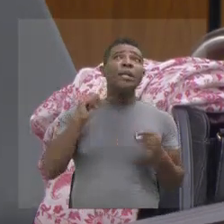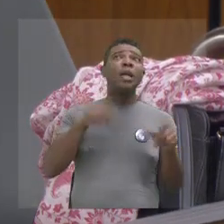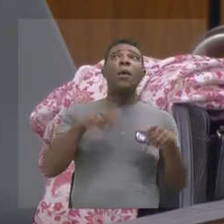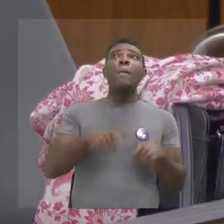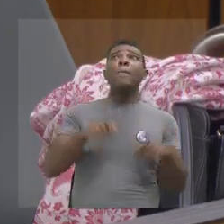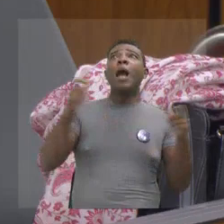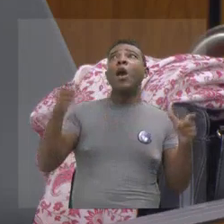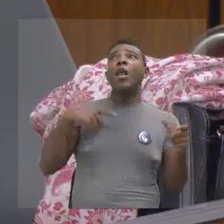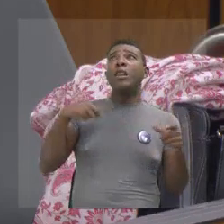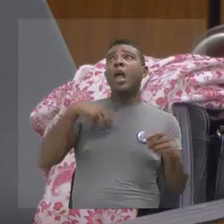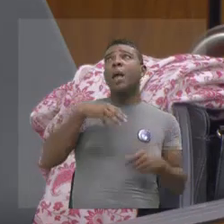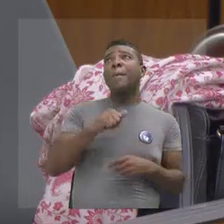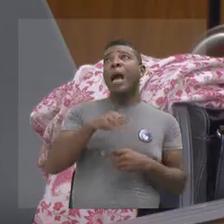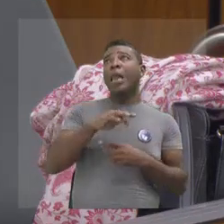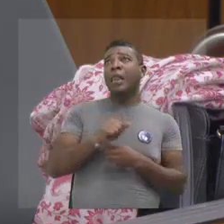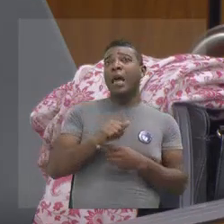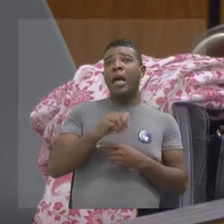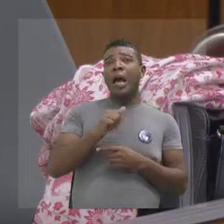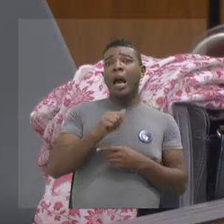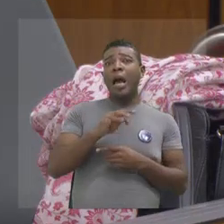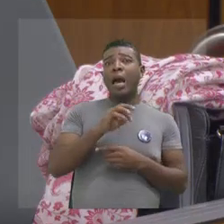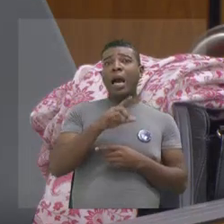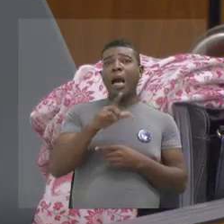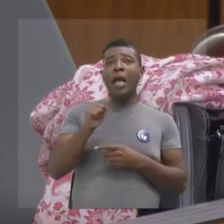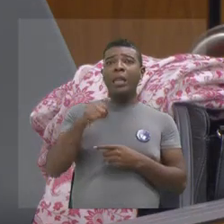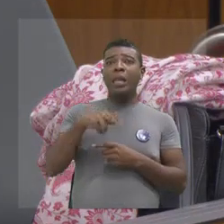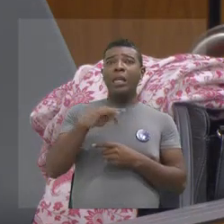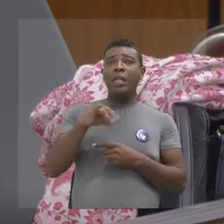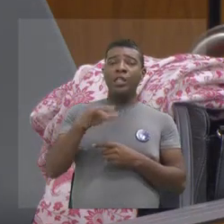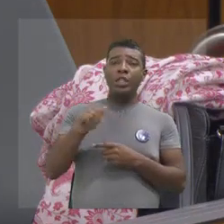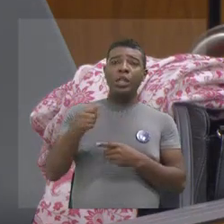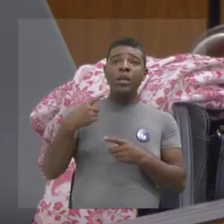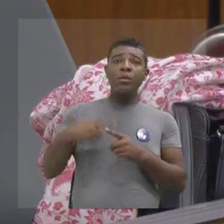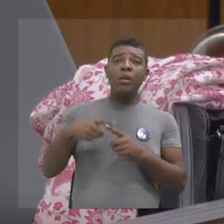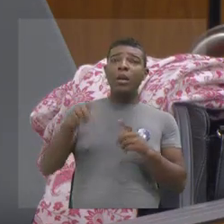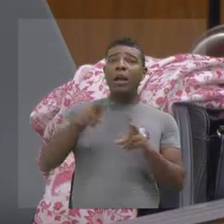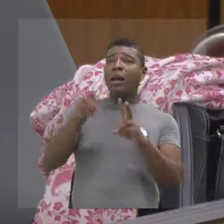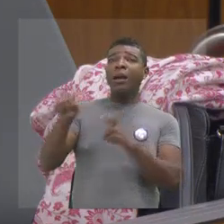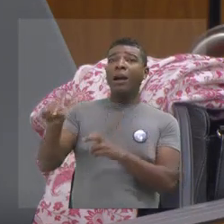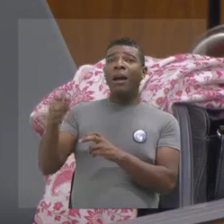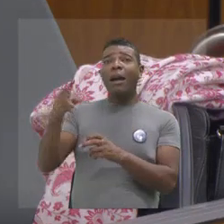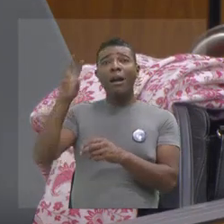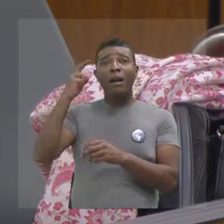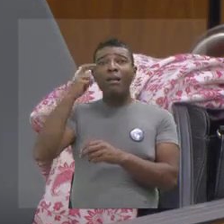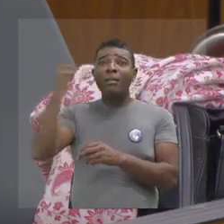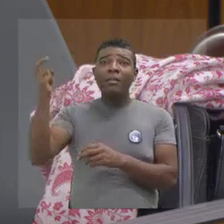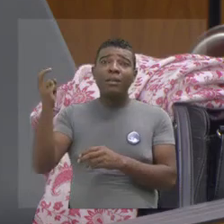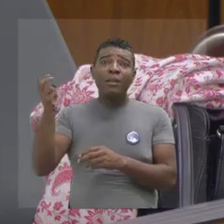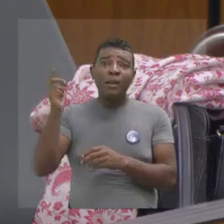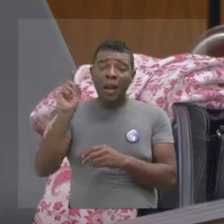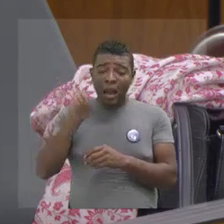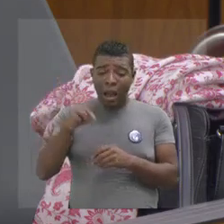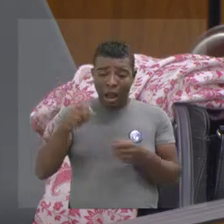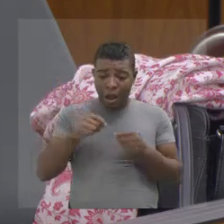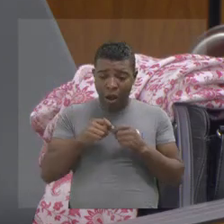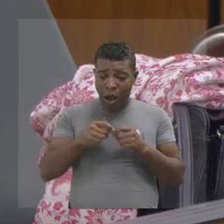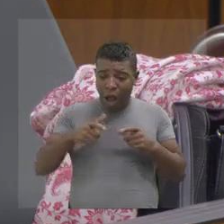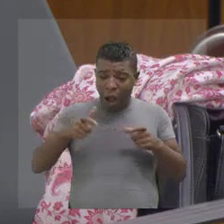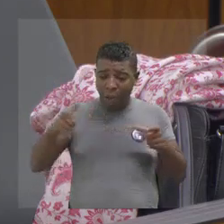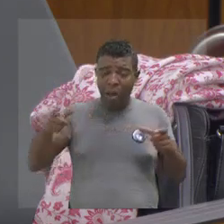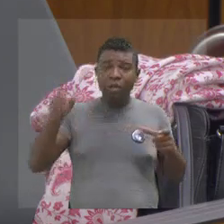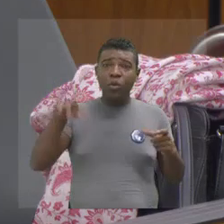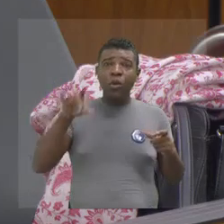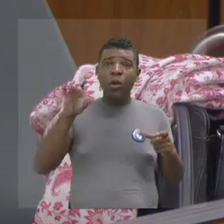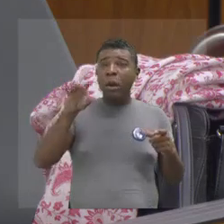do ponto de vista da honestidade intelectual mesmo porque a gente simplesmente consegue observar um momento que virtual não é um aumento só de